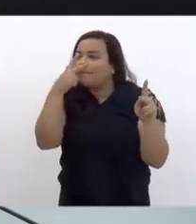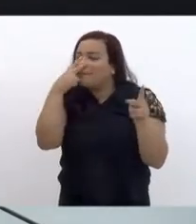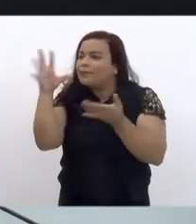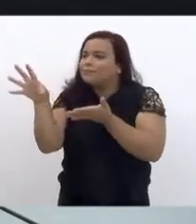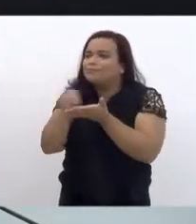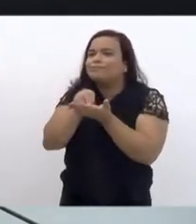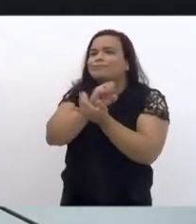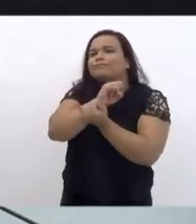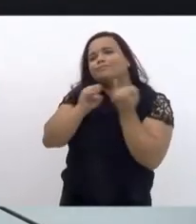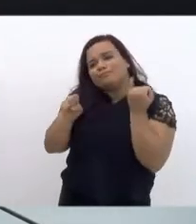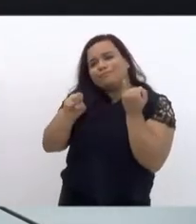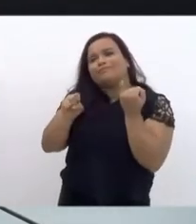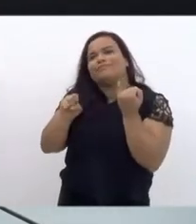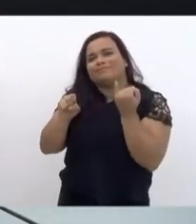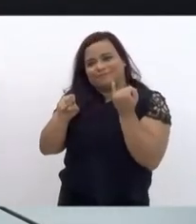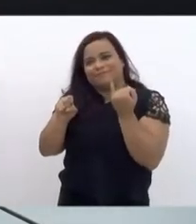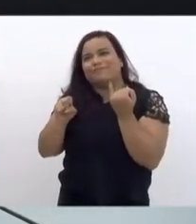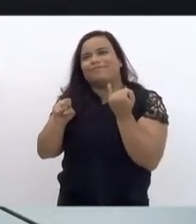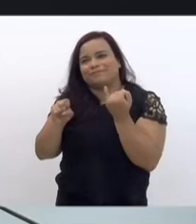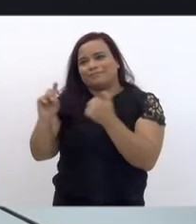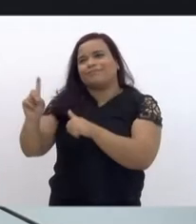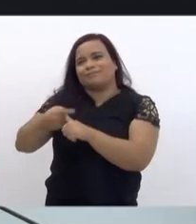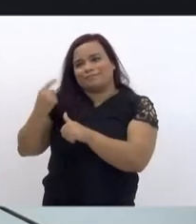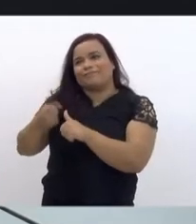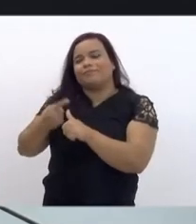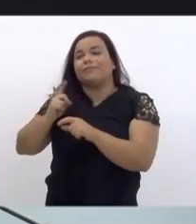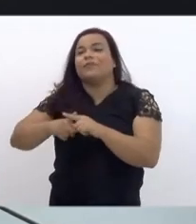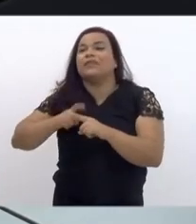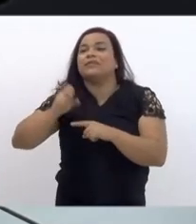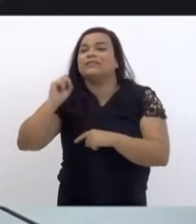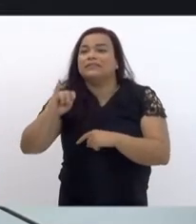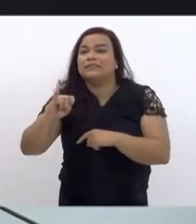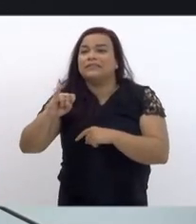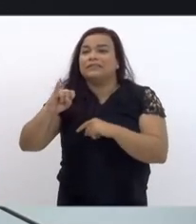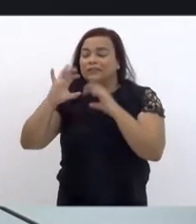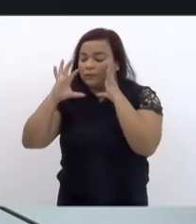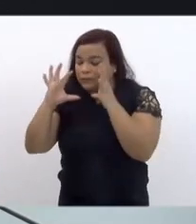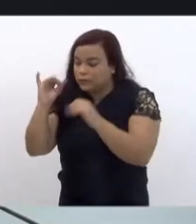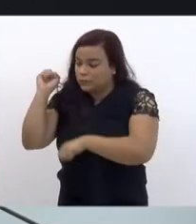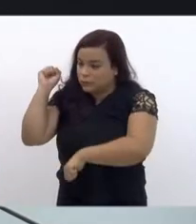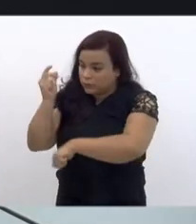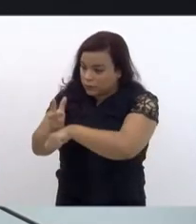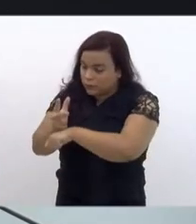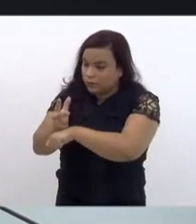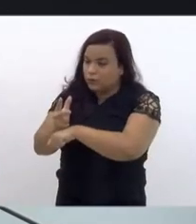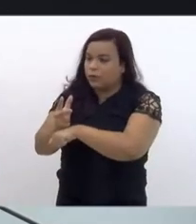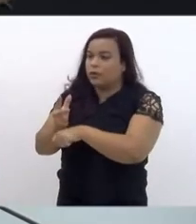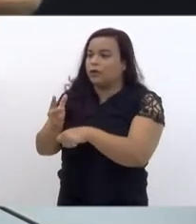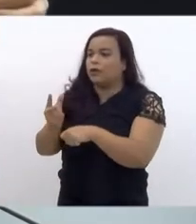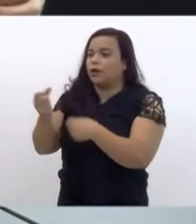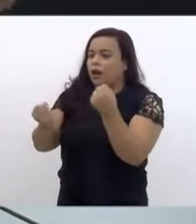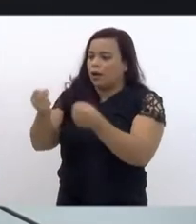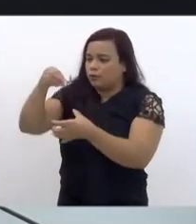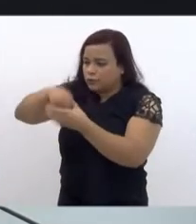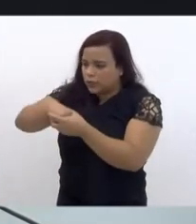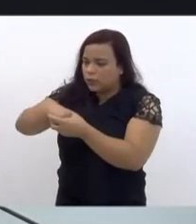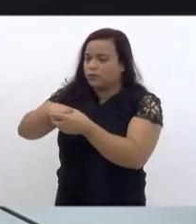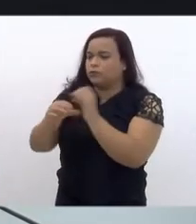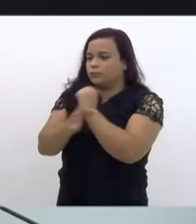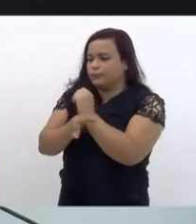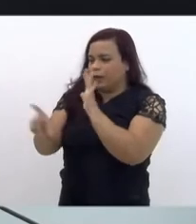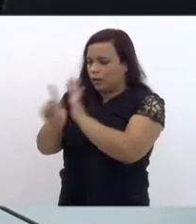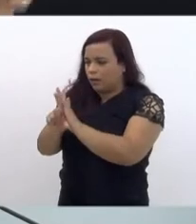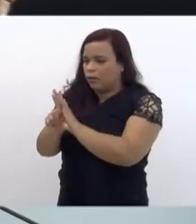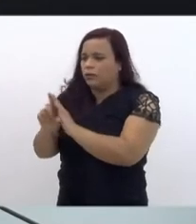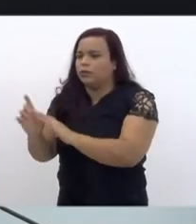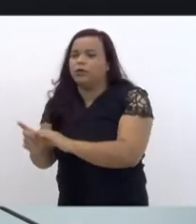porque senão a gente tem que tratar da câmara de segurança na viatura com uma lei, a câmara de segurança no